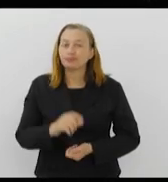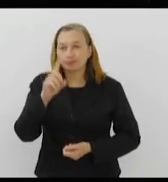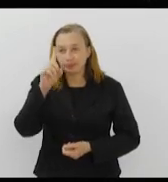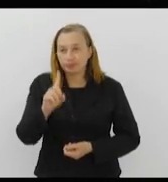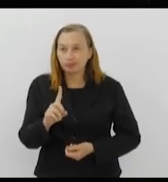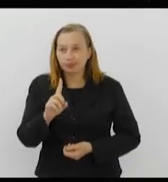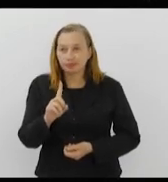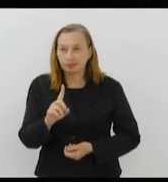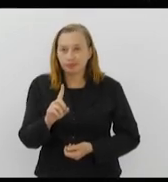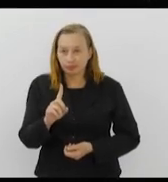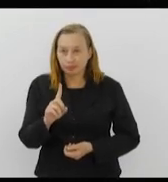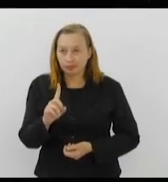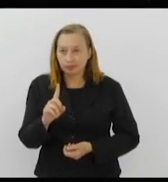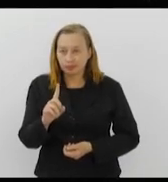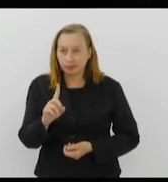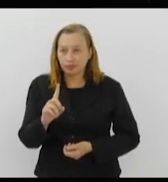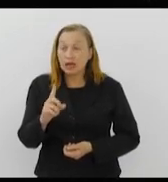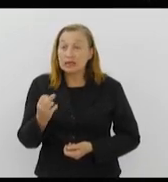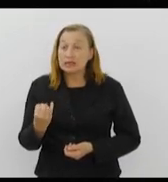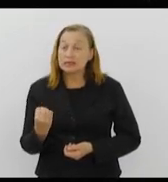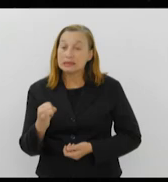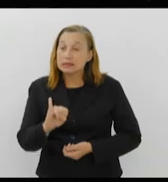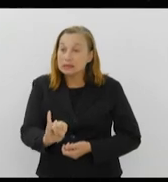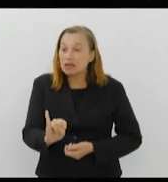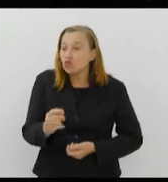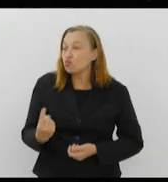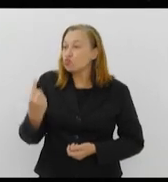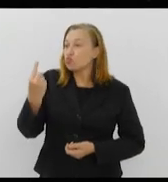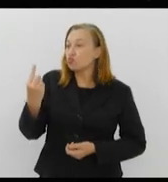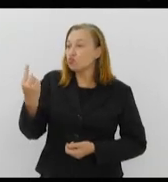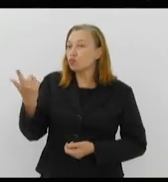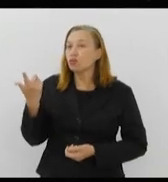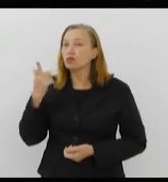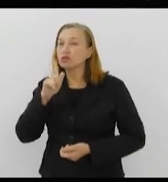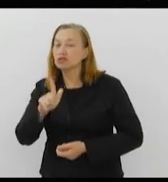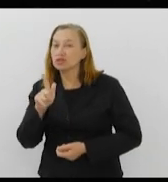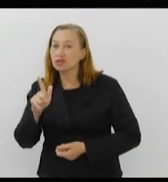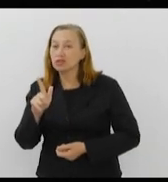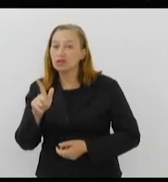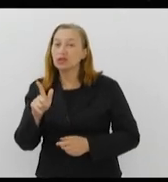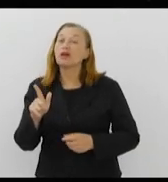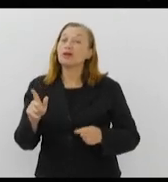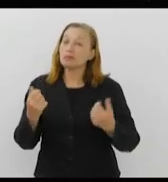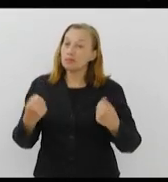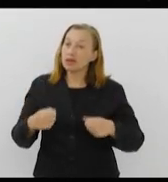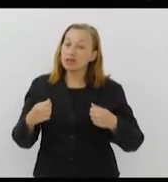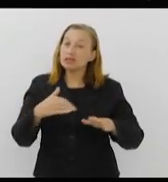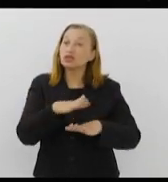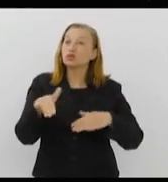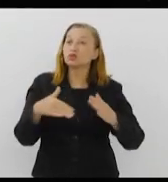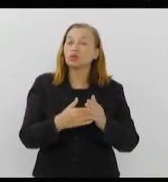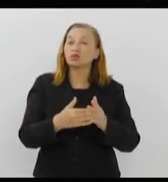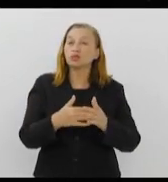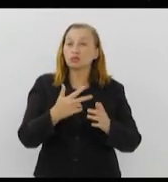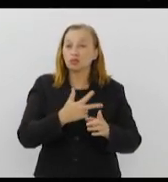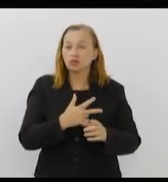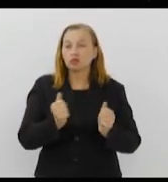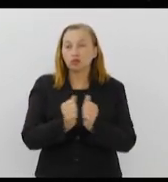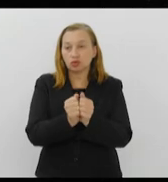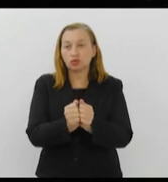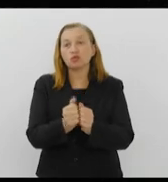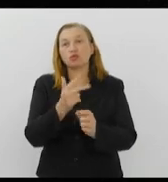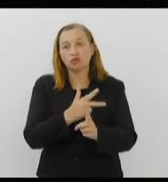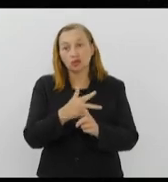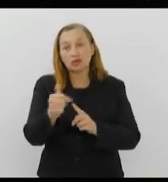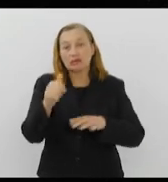isonômico. Se um foi beneficiado, esse benefício tem que caber a todos,